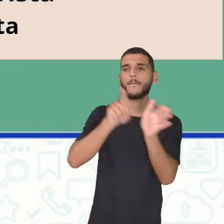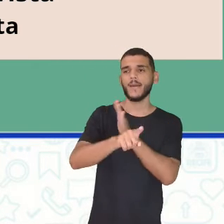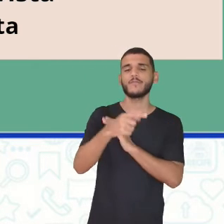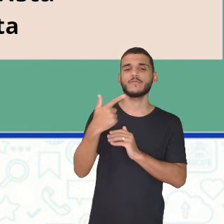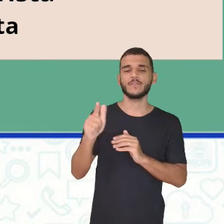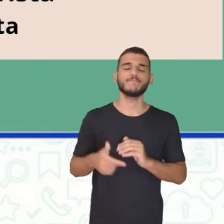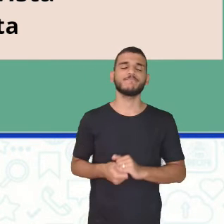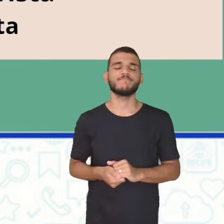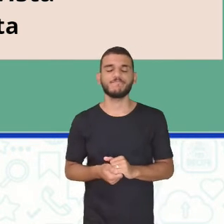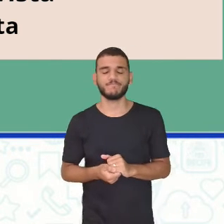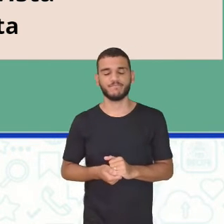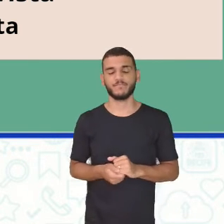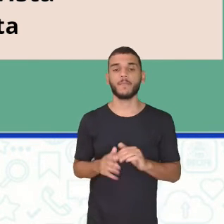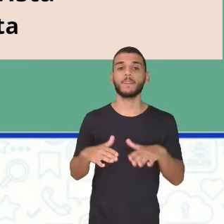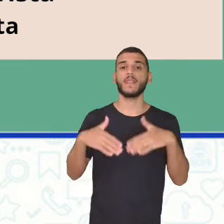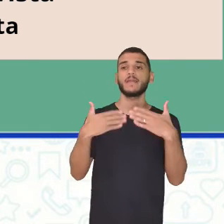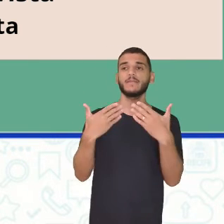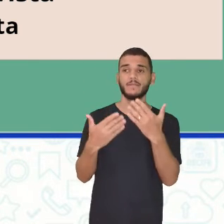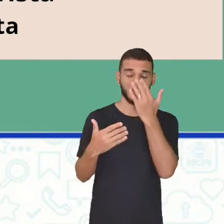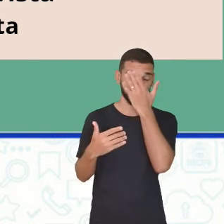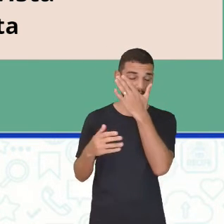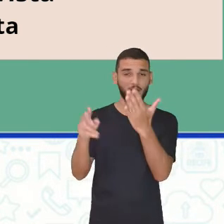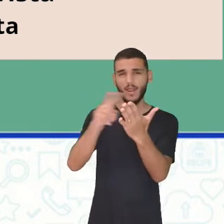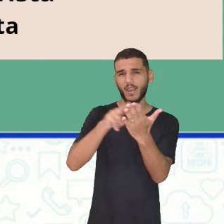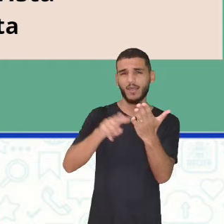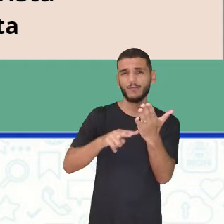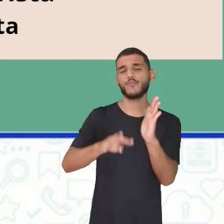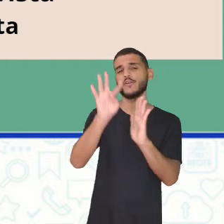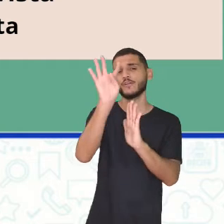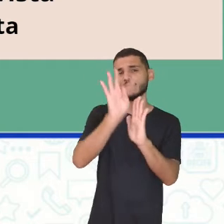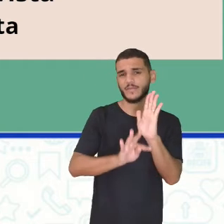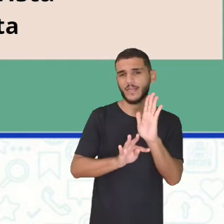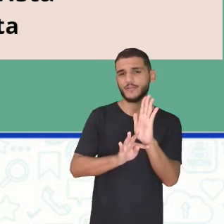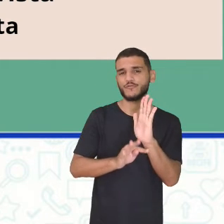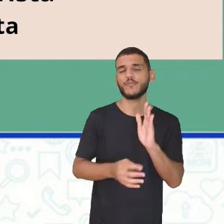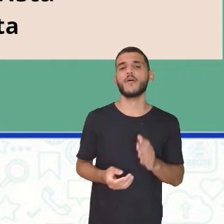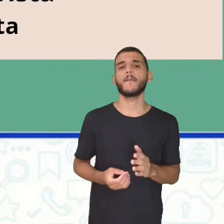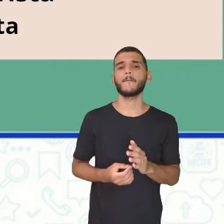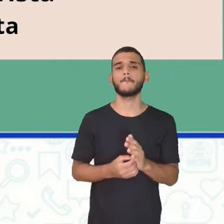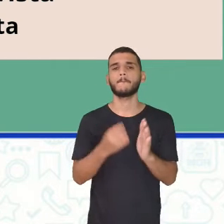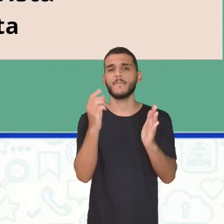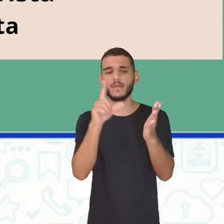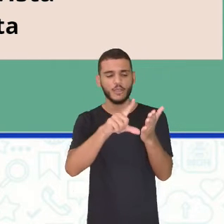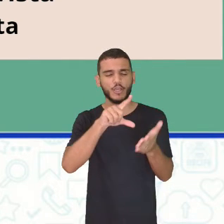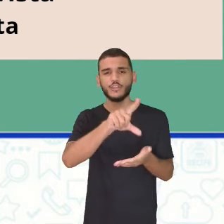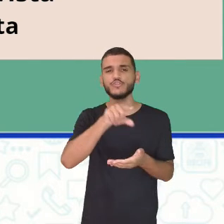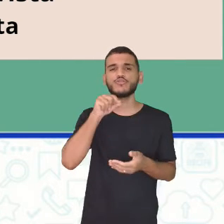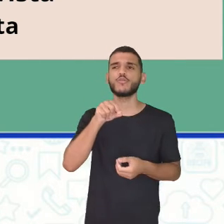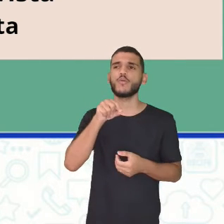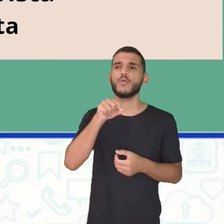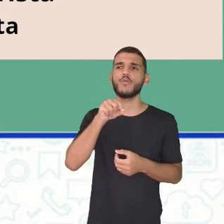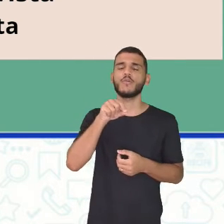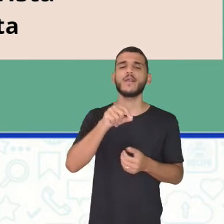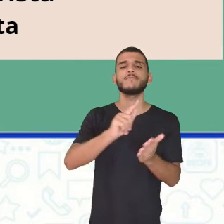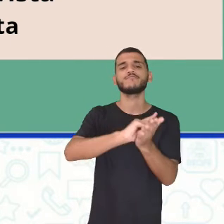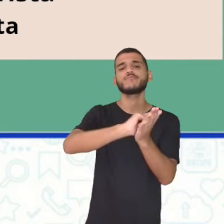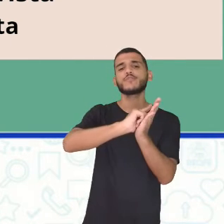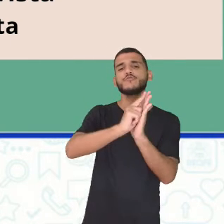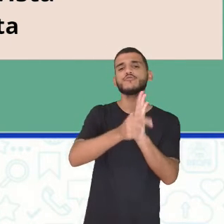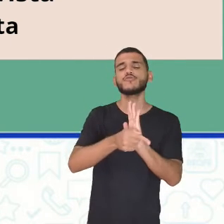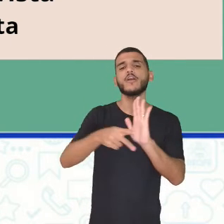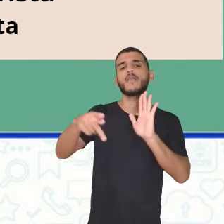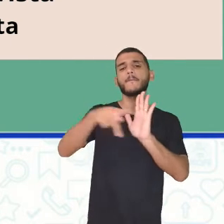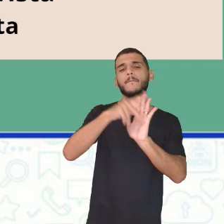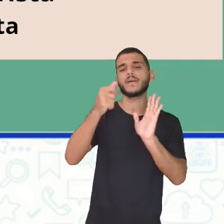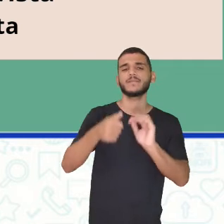Após a leitura do texto, assinale a alternativa correta quanto ao gênero ao qual ele pertence, não é?